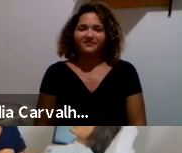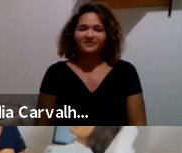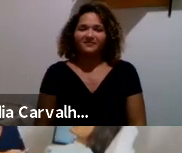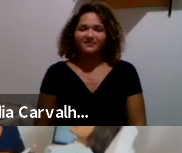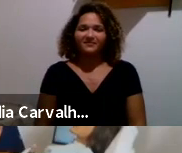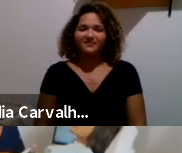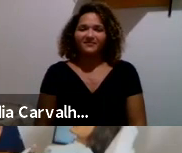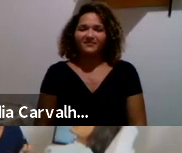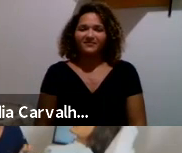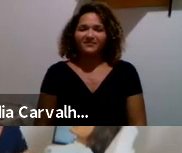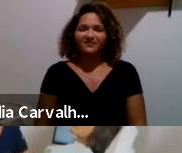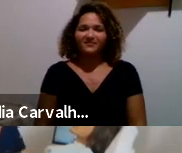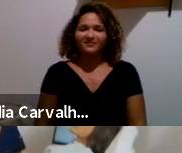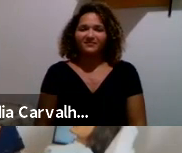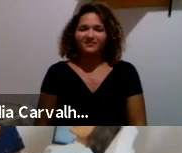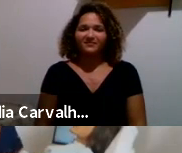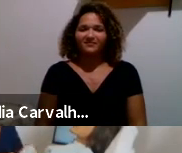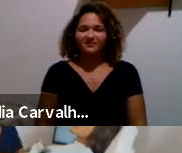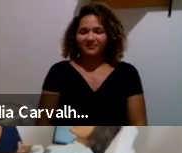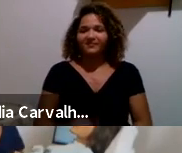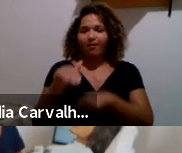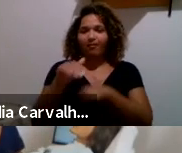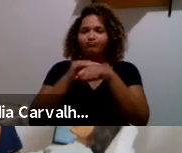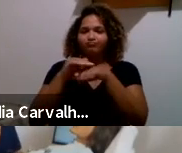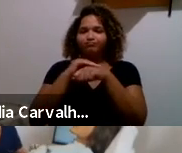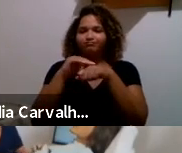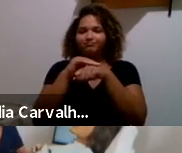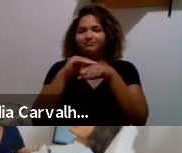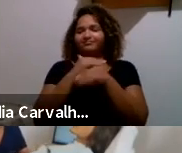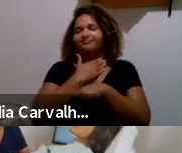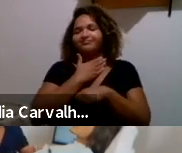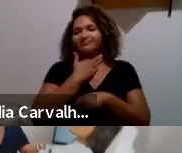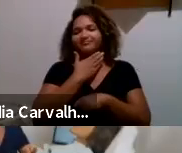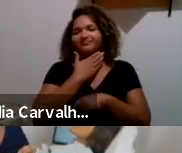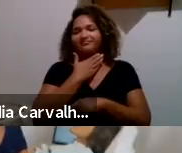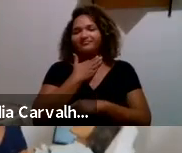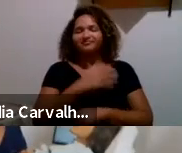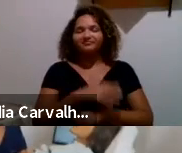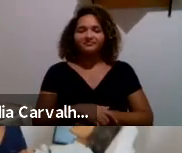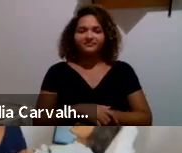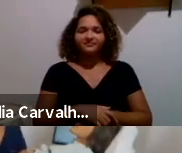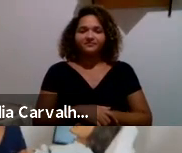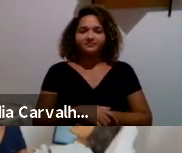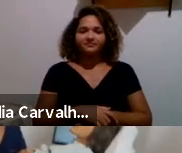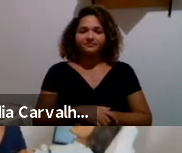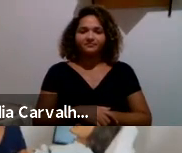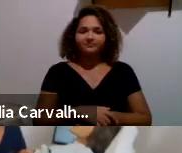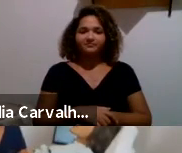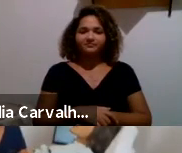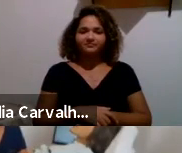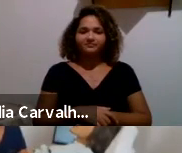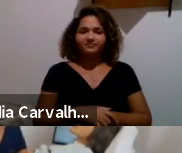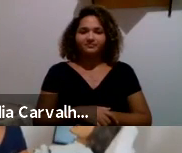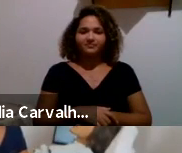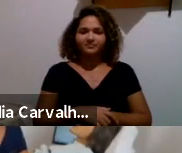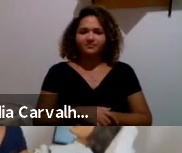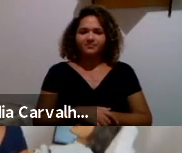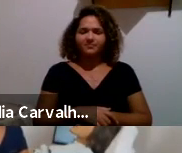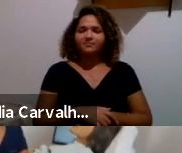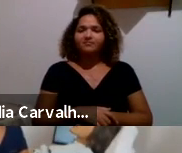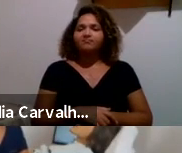Ai. Matheus é nome de menino arteiro. Dá licença um pouquinho, tá bom? Tá com bastante contração.